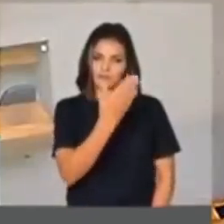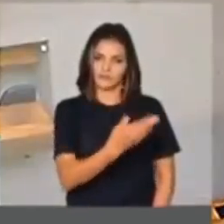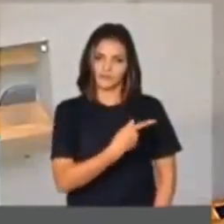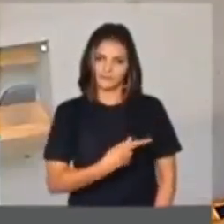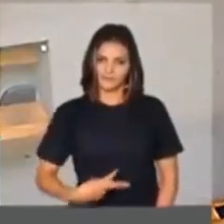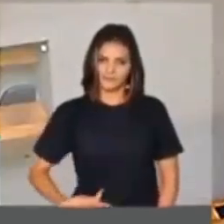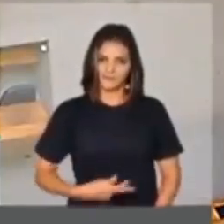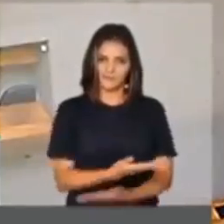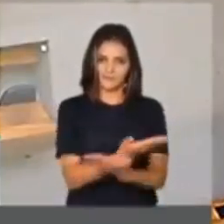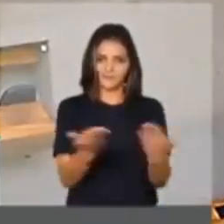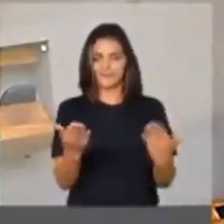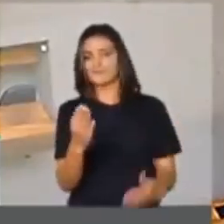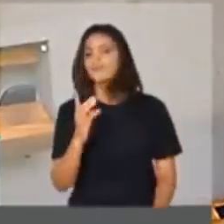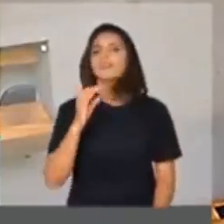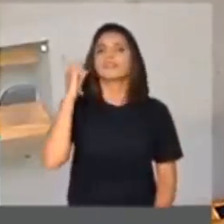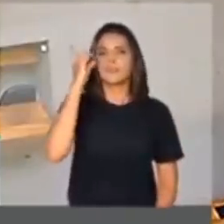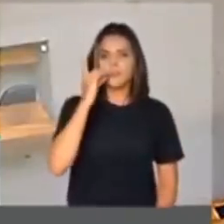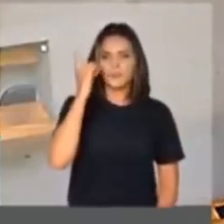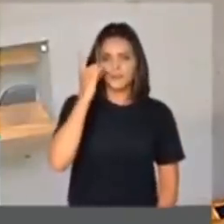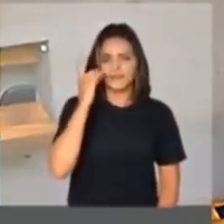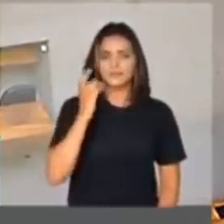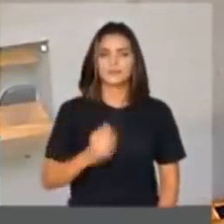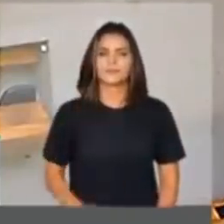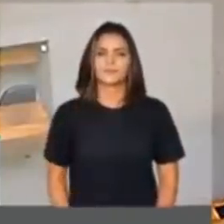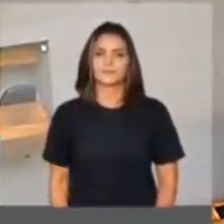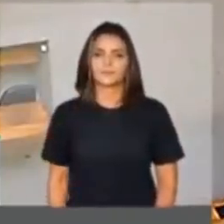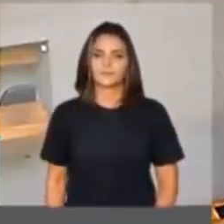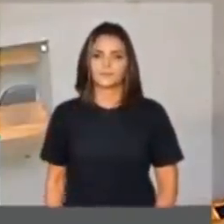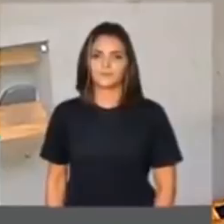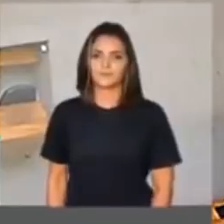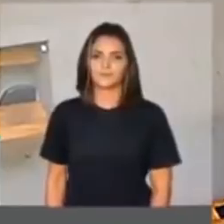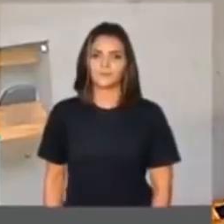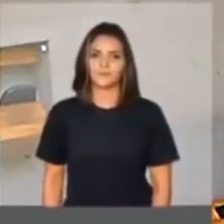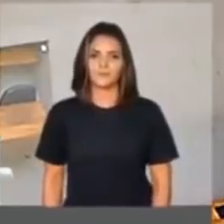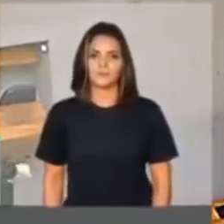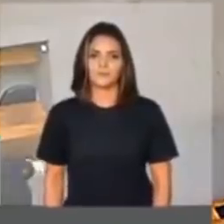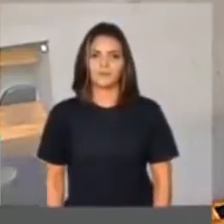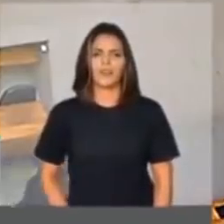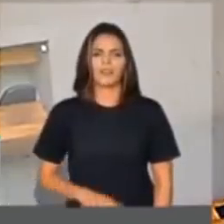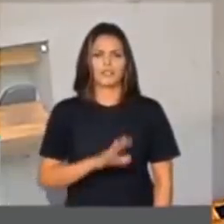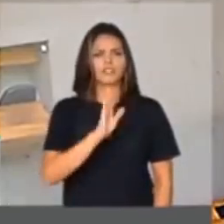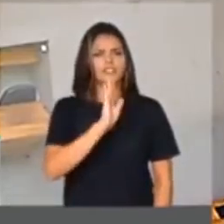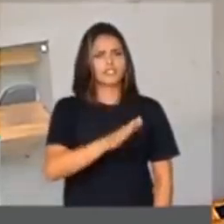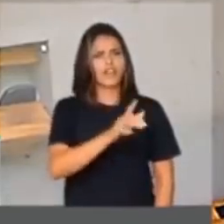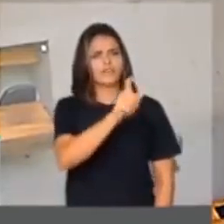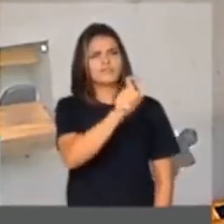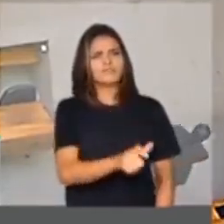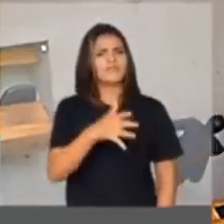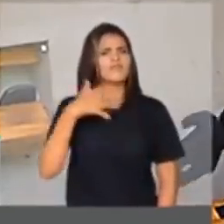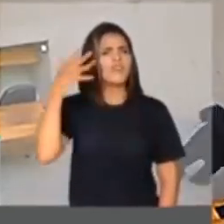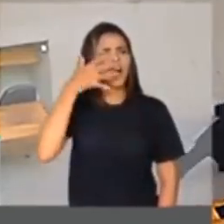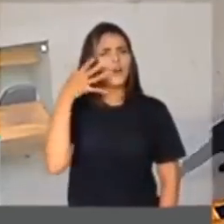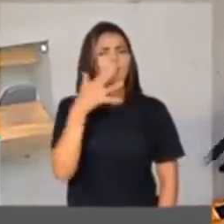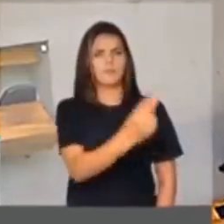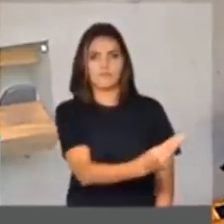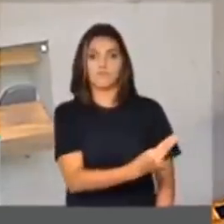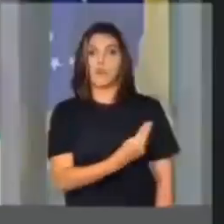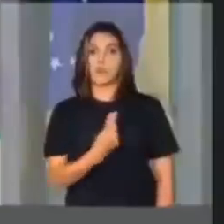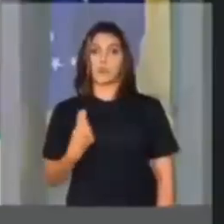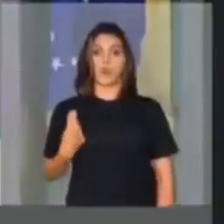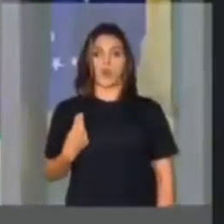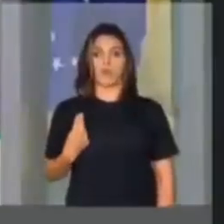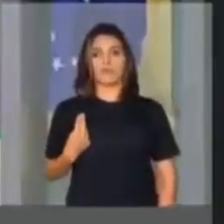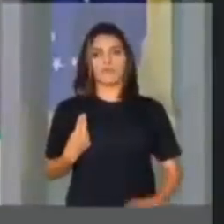senhores parlamentares, gostaria de rebater uma fala em que fui citado, e não vou citar o nome do parlamentar para